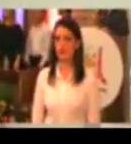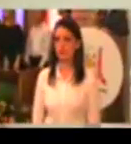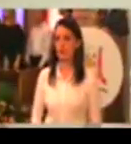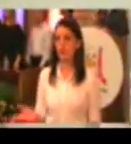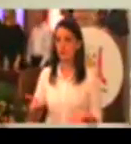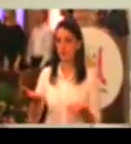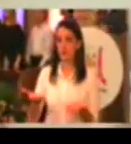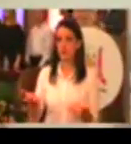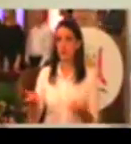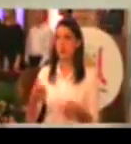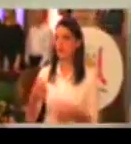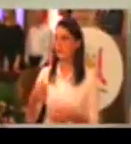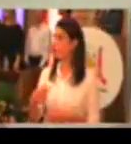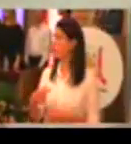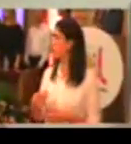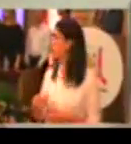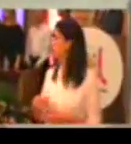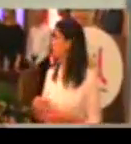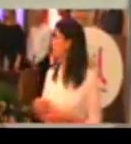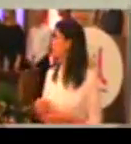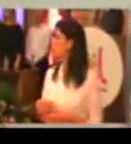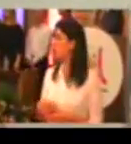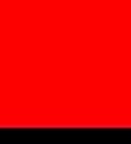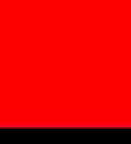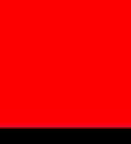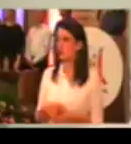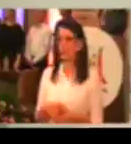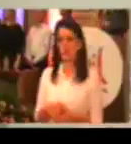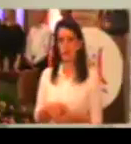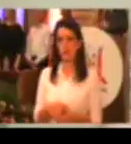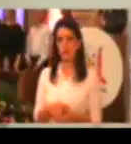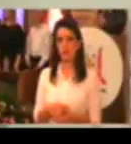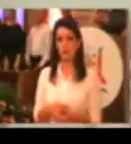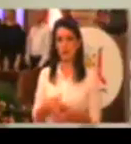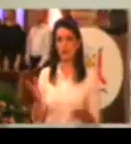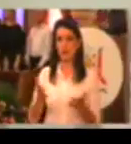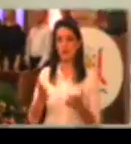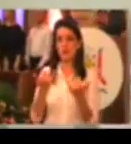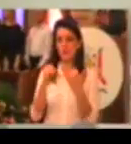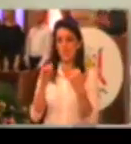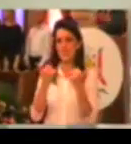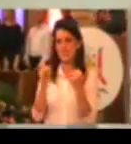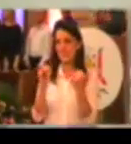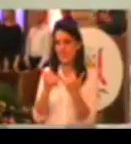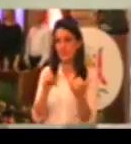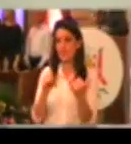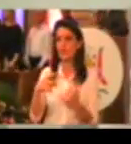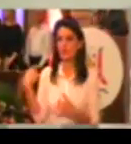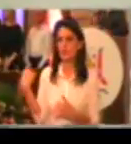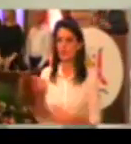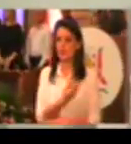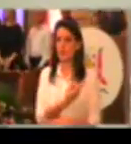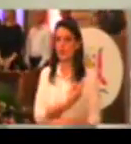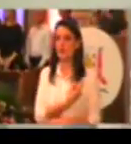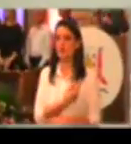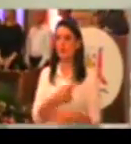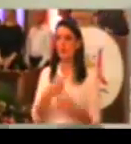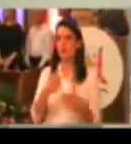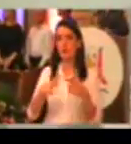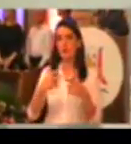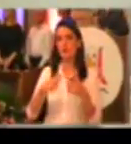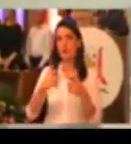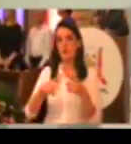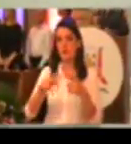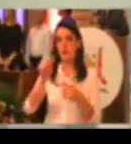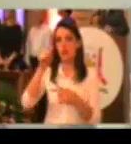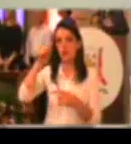Há de se fazer um registro que, em função da utilização da energia aqui, nós estamos